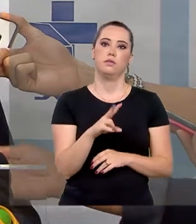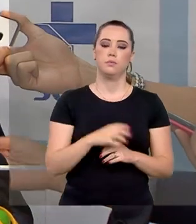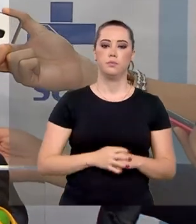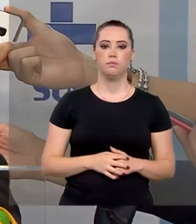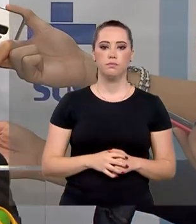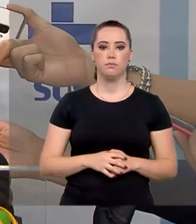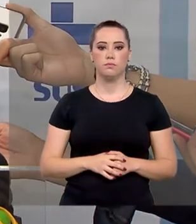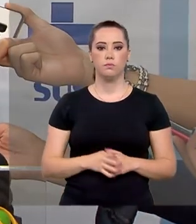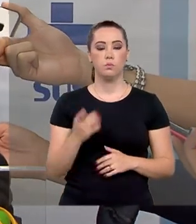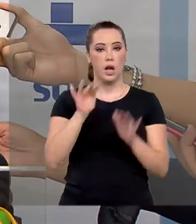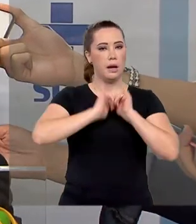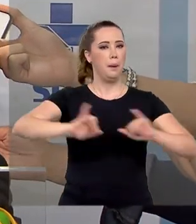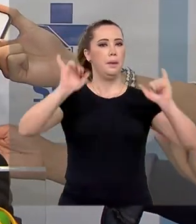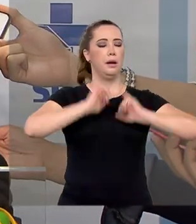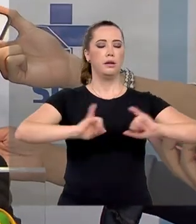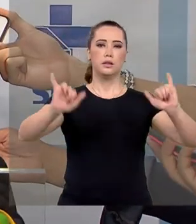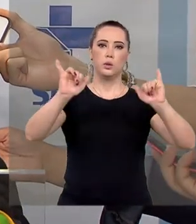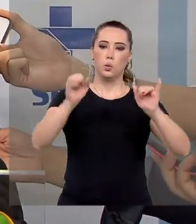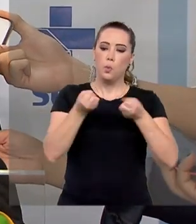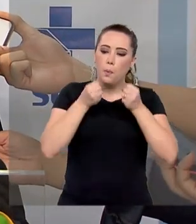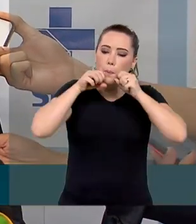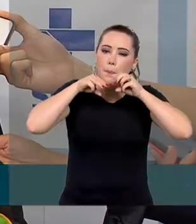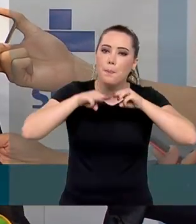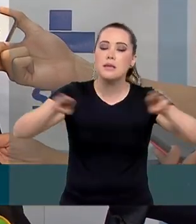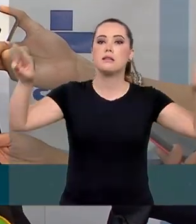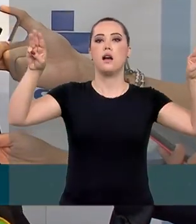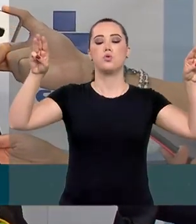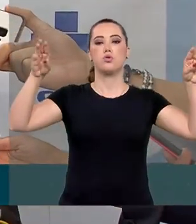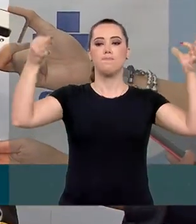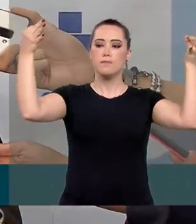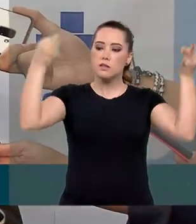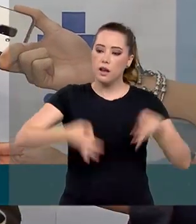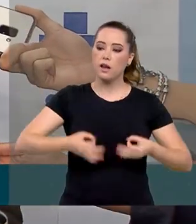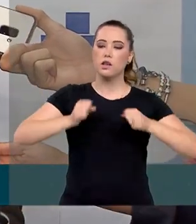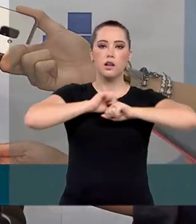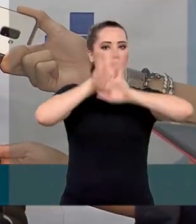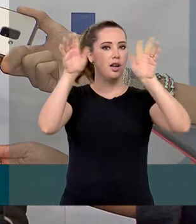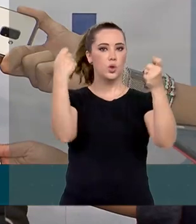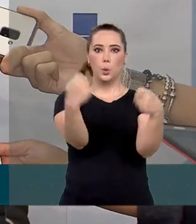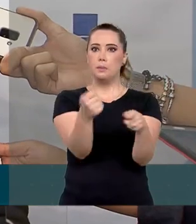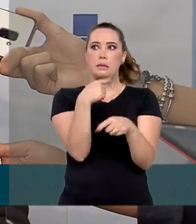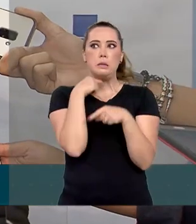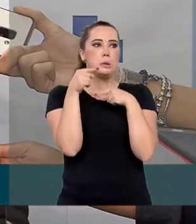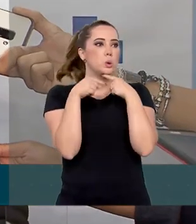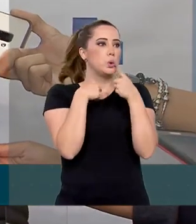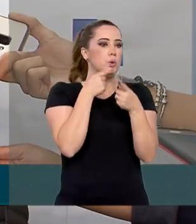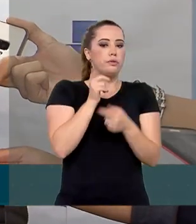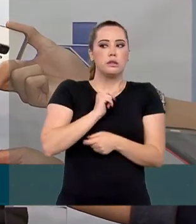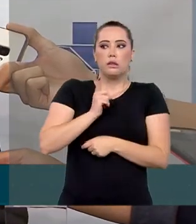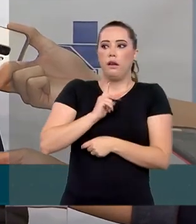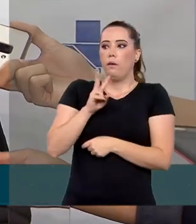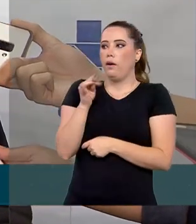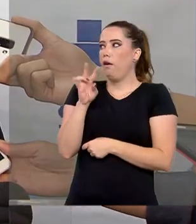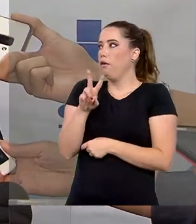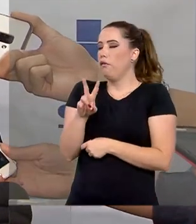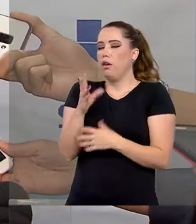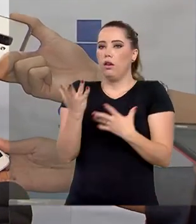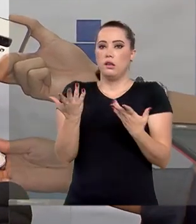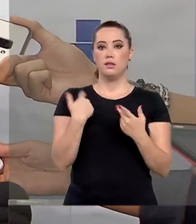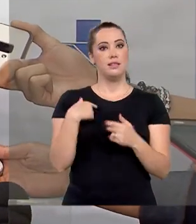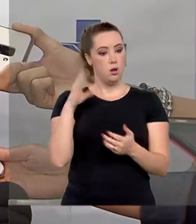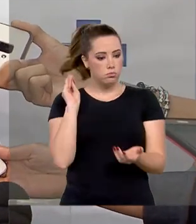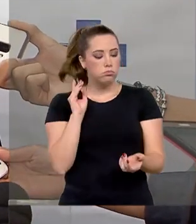Levar essa campanha com essa mensagem clara, que não precisa ficar na dúvida. A partir do momento que se